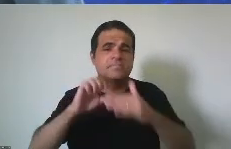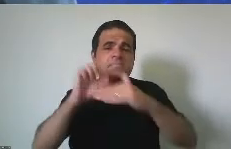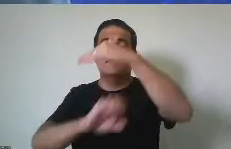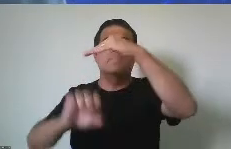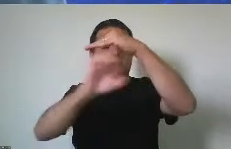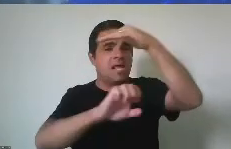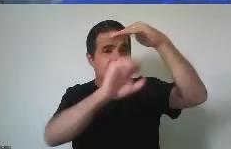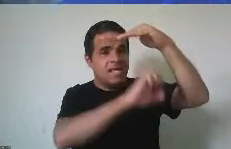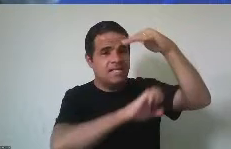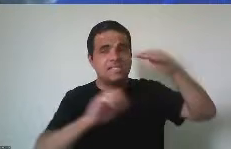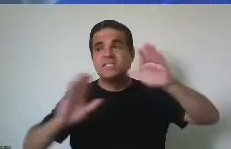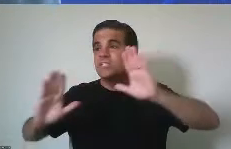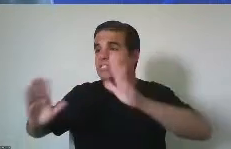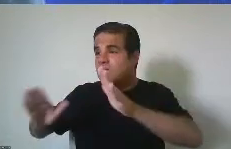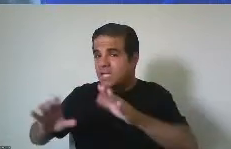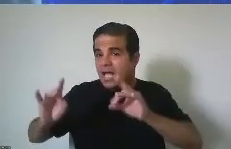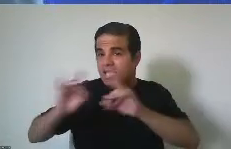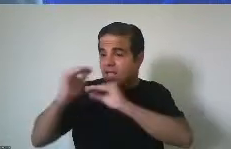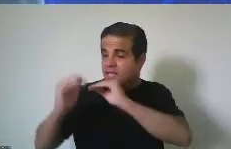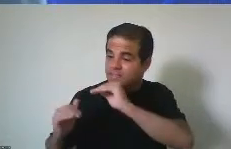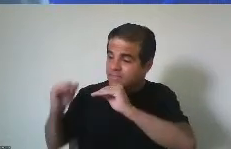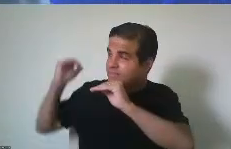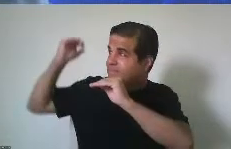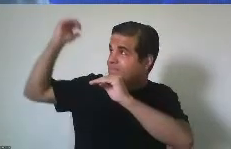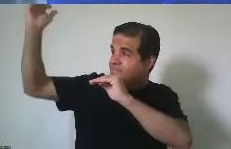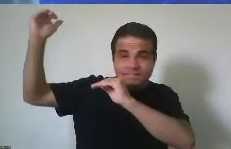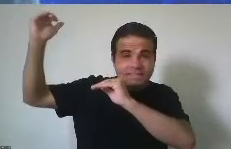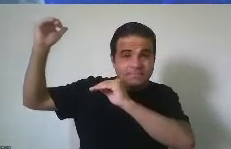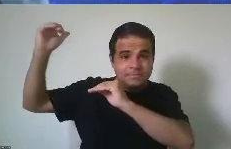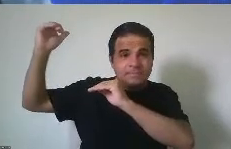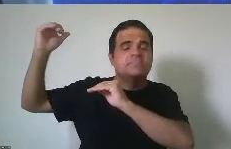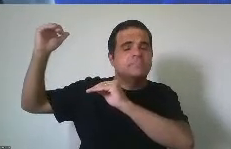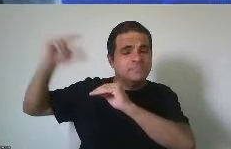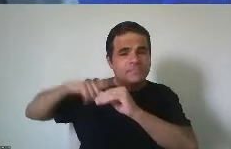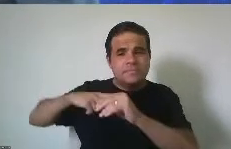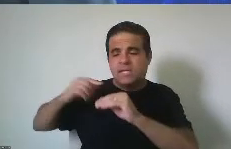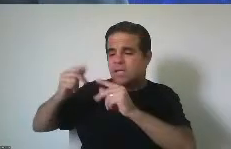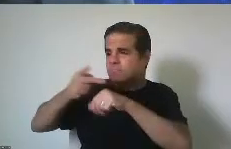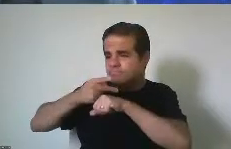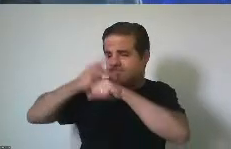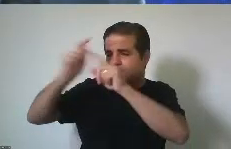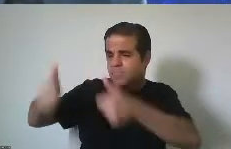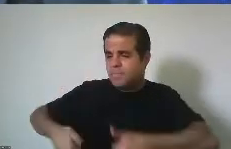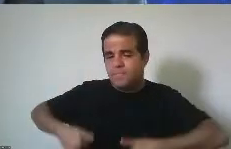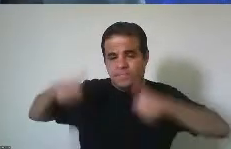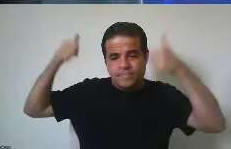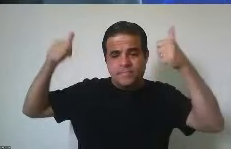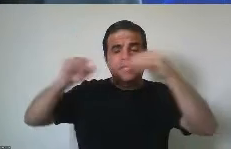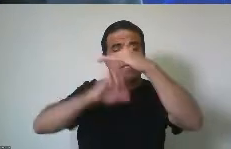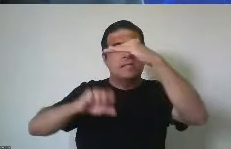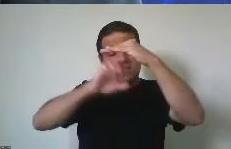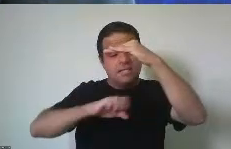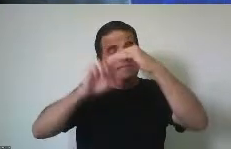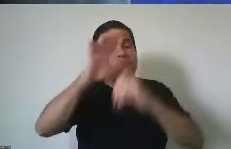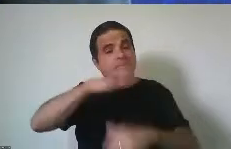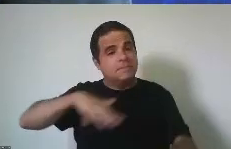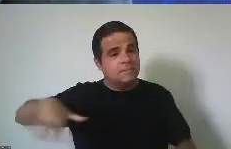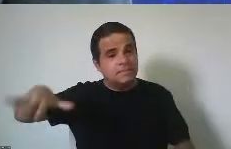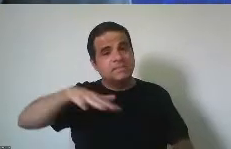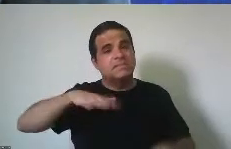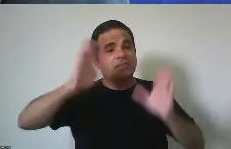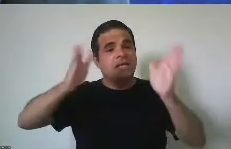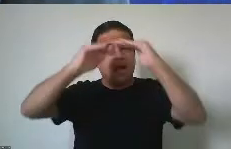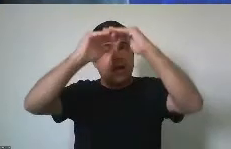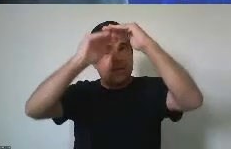que está na acima deficiência média tem um prêmio eficiência e essa empresa que tá na baixa